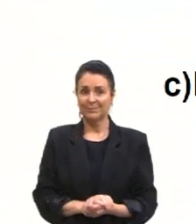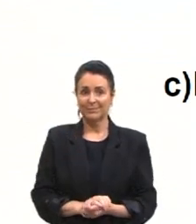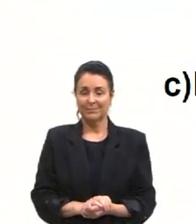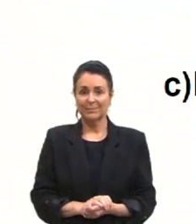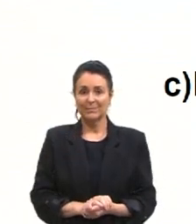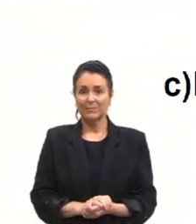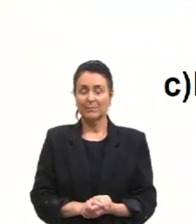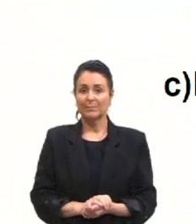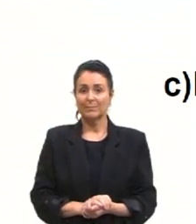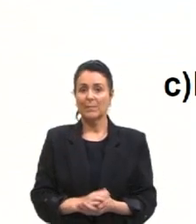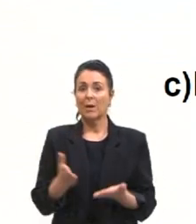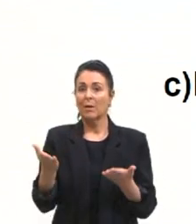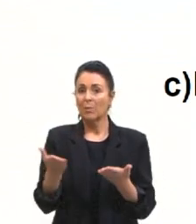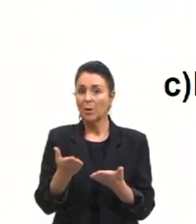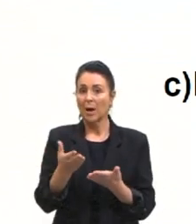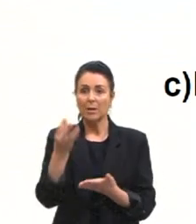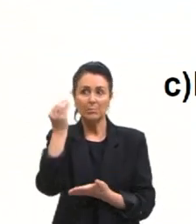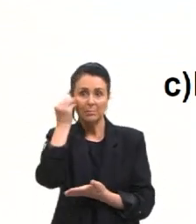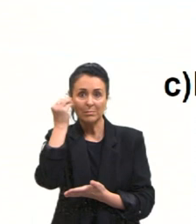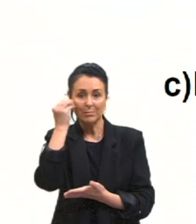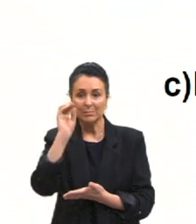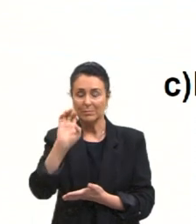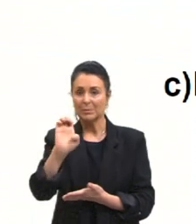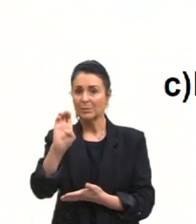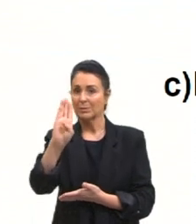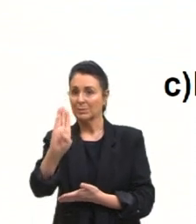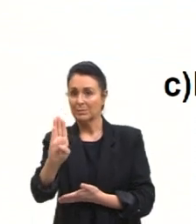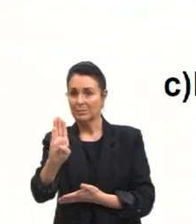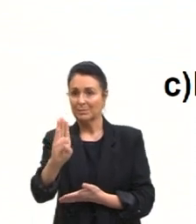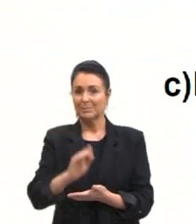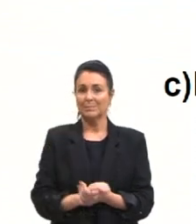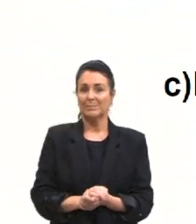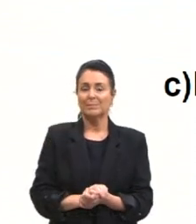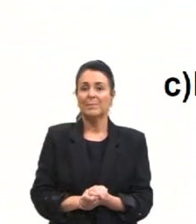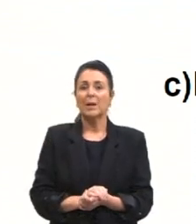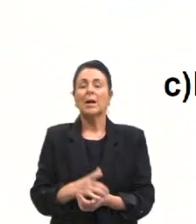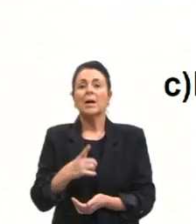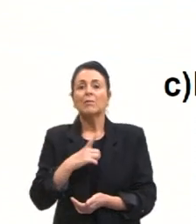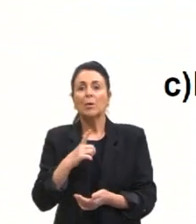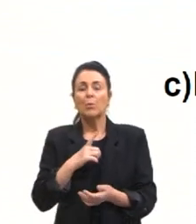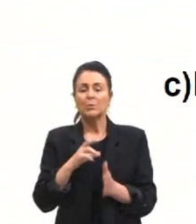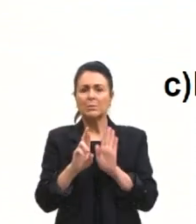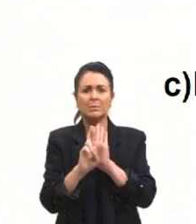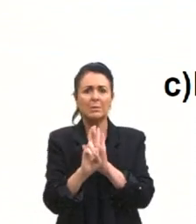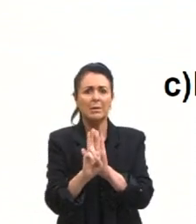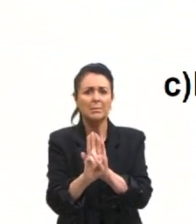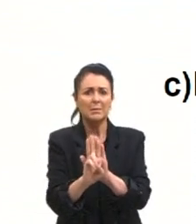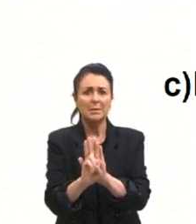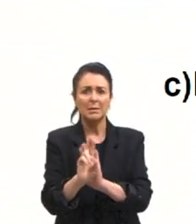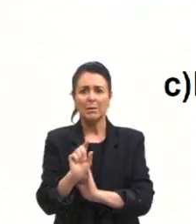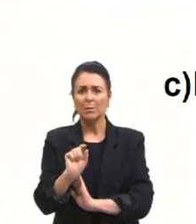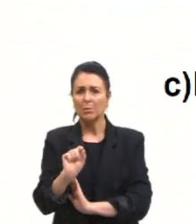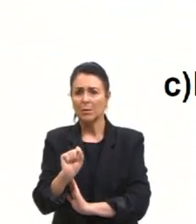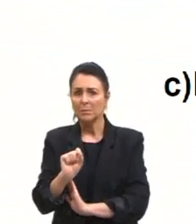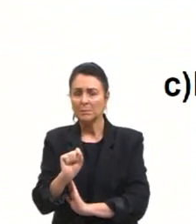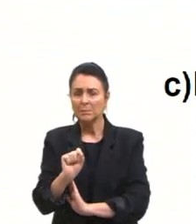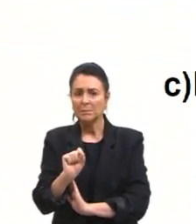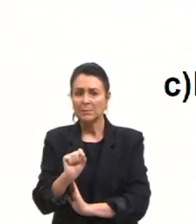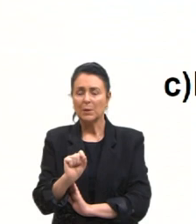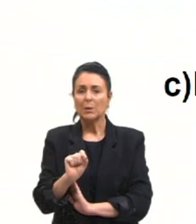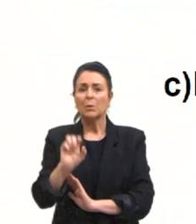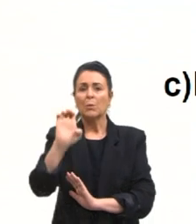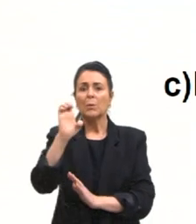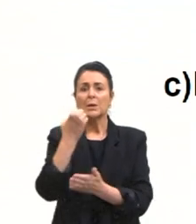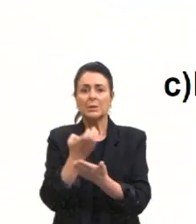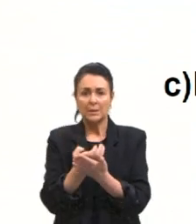No exercício B, nós temos que representar, então, vamos ler o exercício